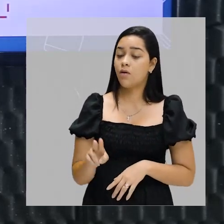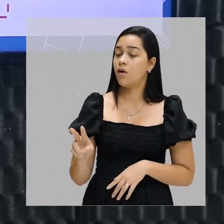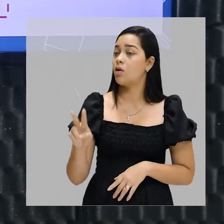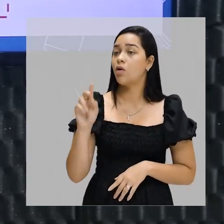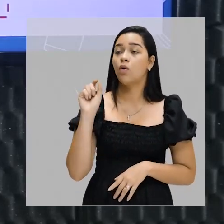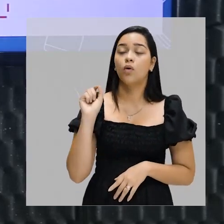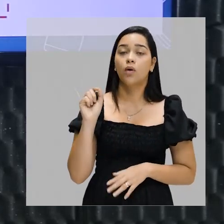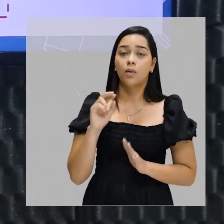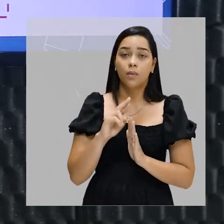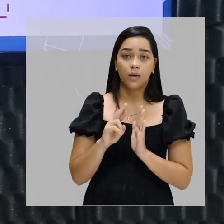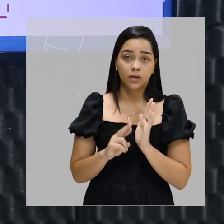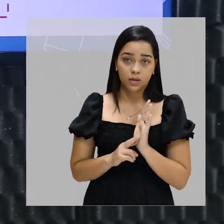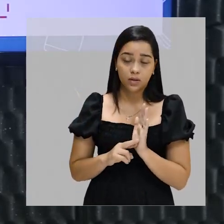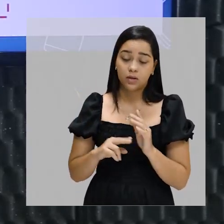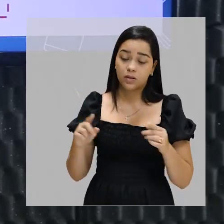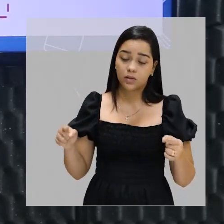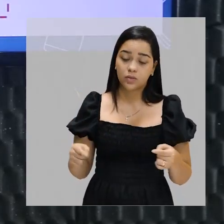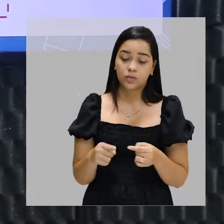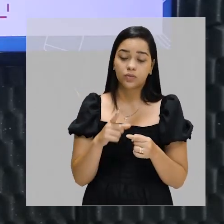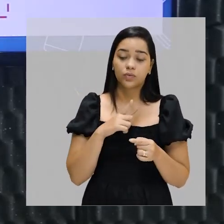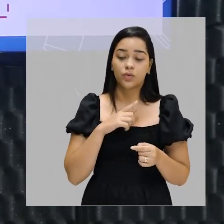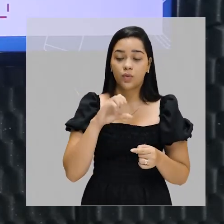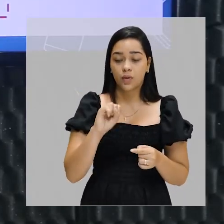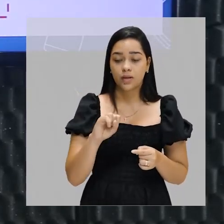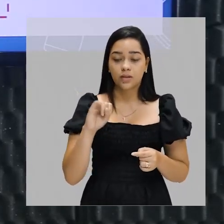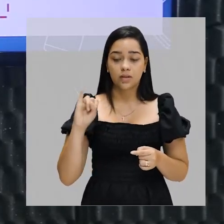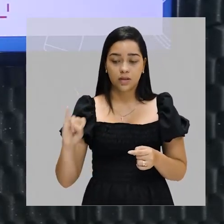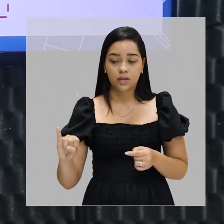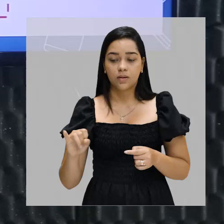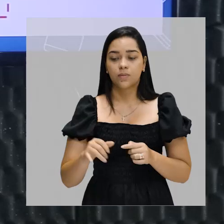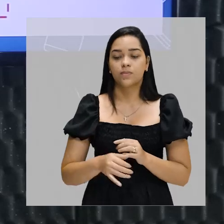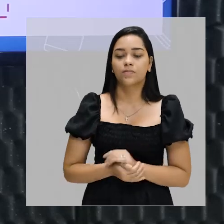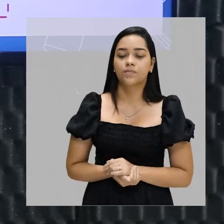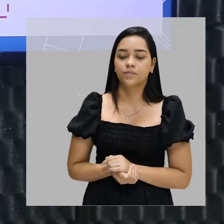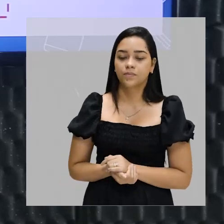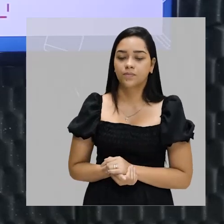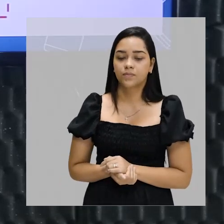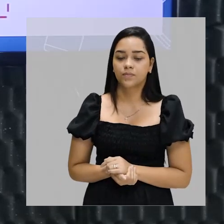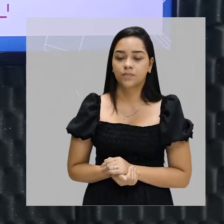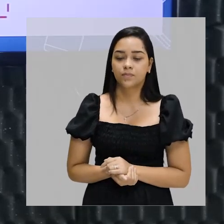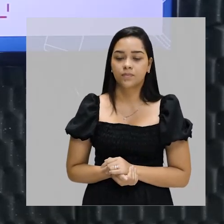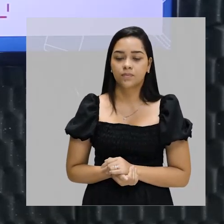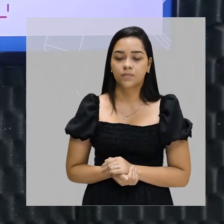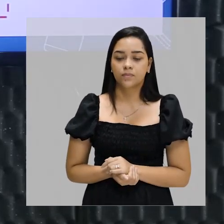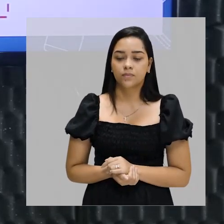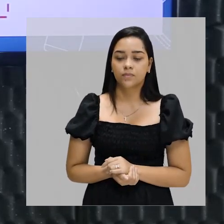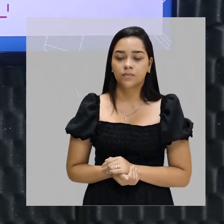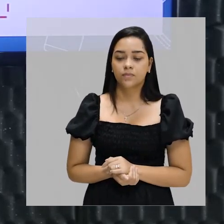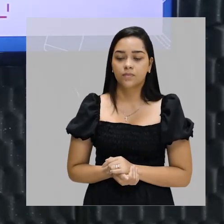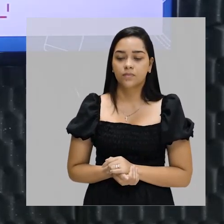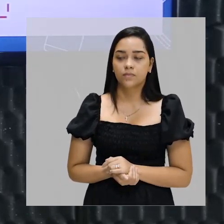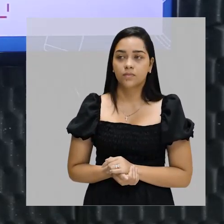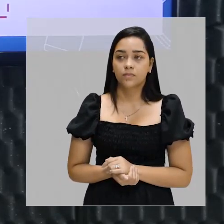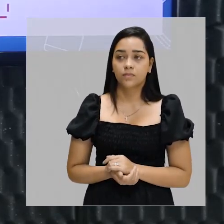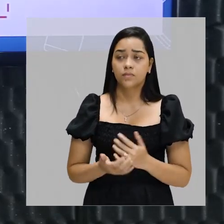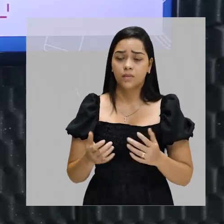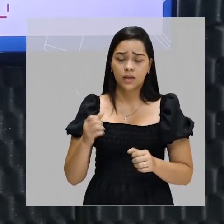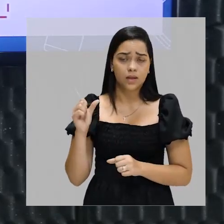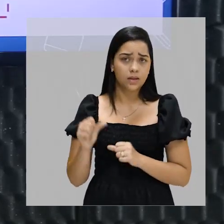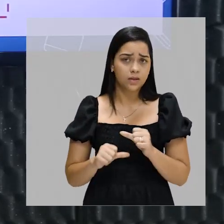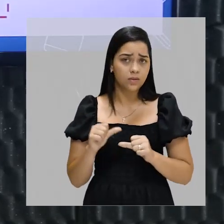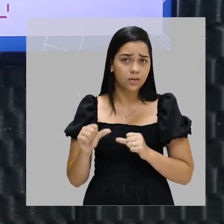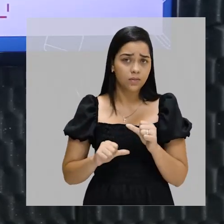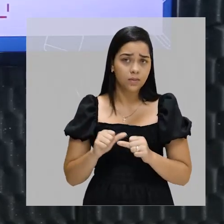unidade padrão segundo o SI, o Sistema Internacional de Unidades. Para